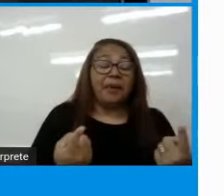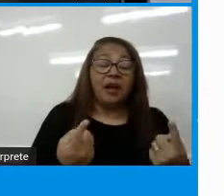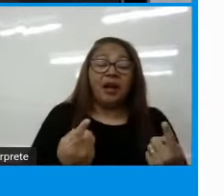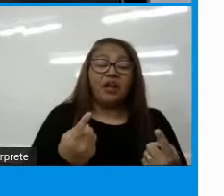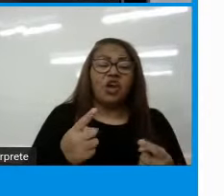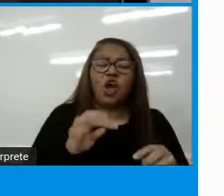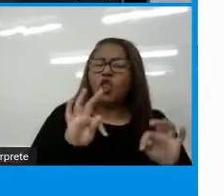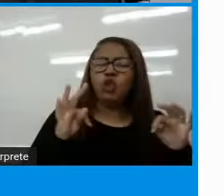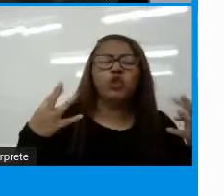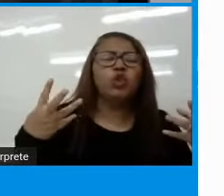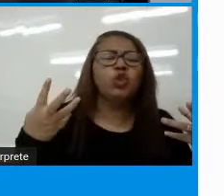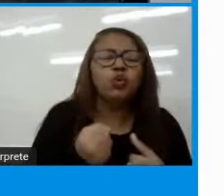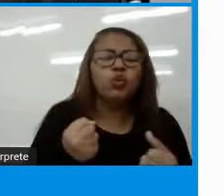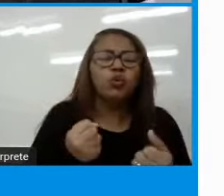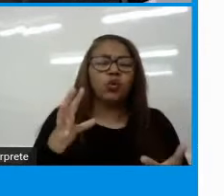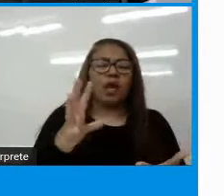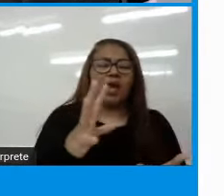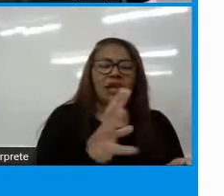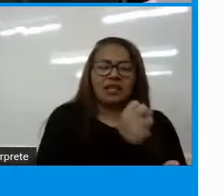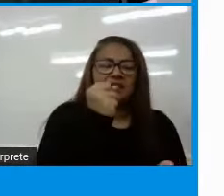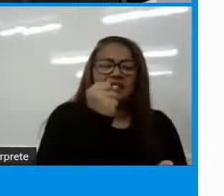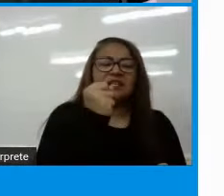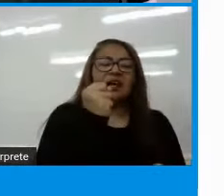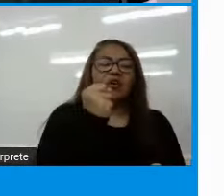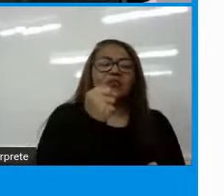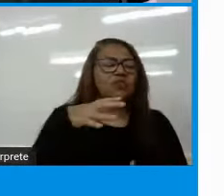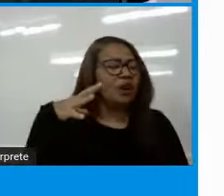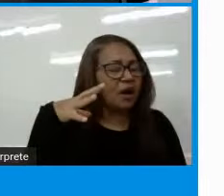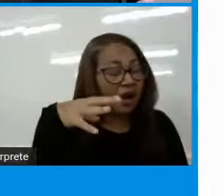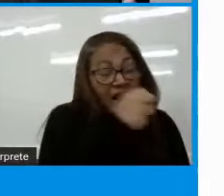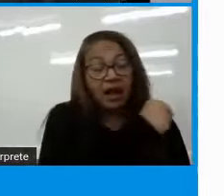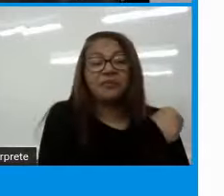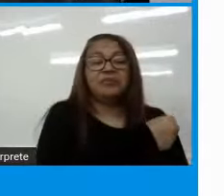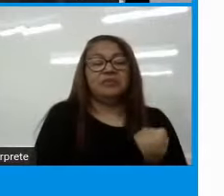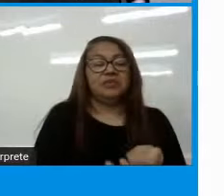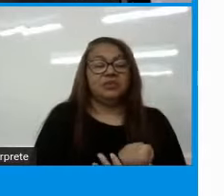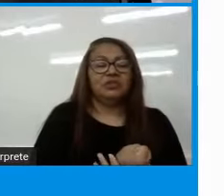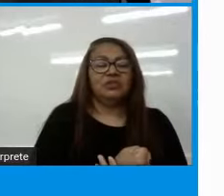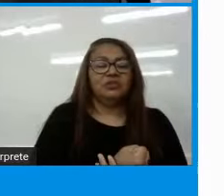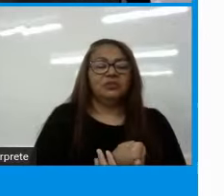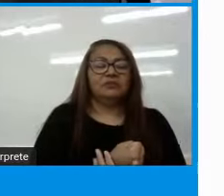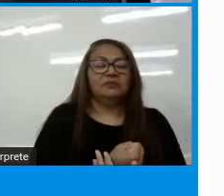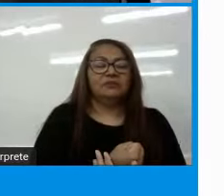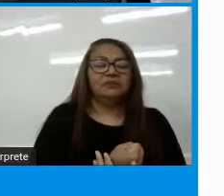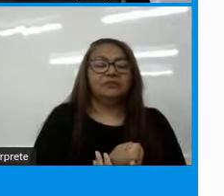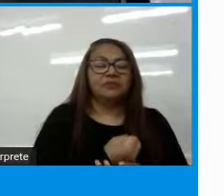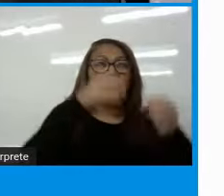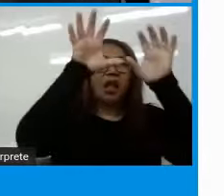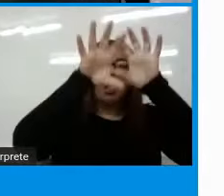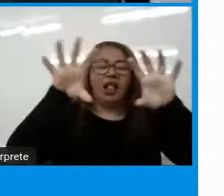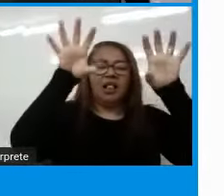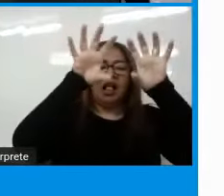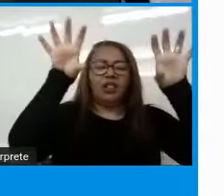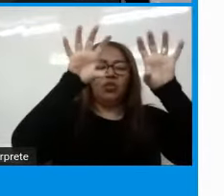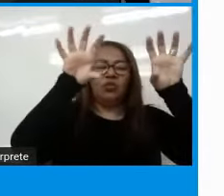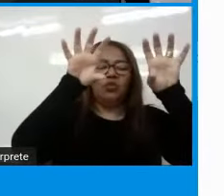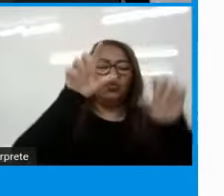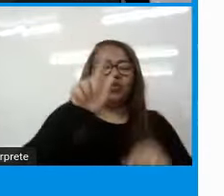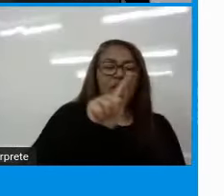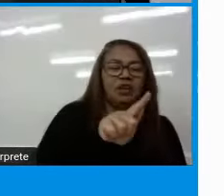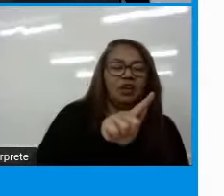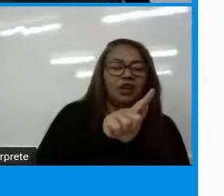automaticamente salvos num espaço, né, disponível para esse fim, a nuvem Google. Tá? Então, é muito importante